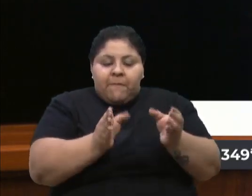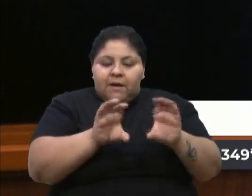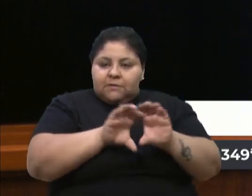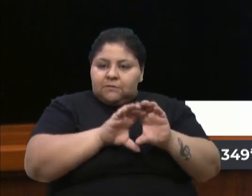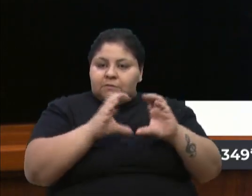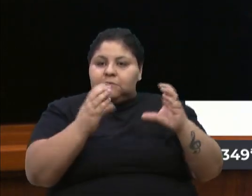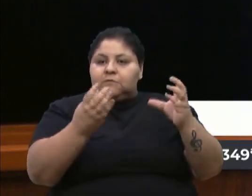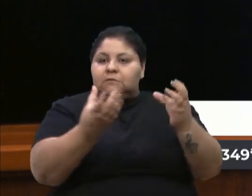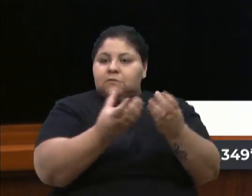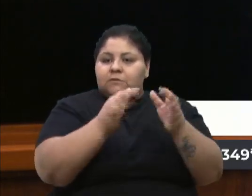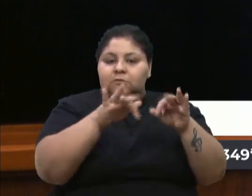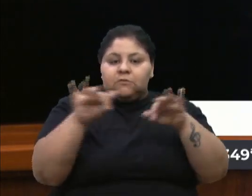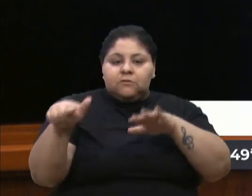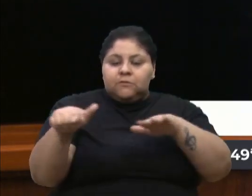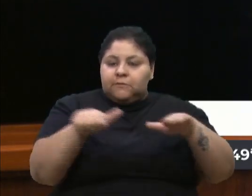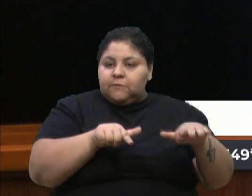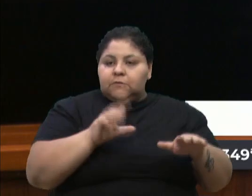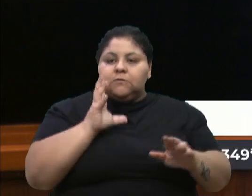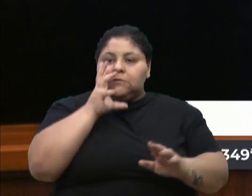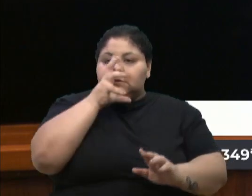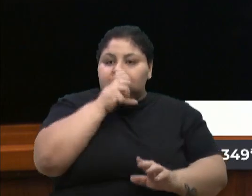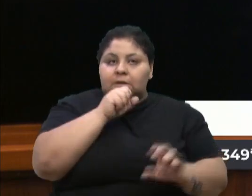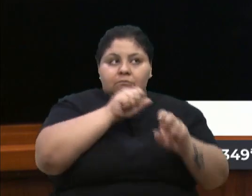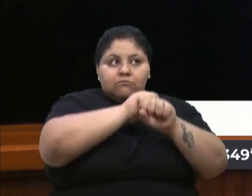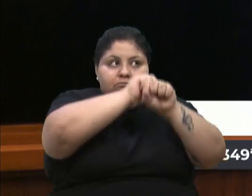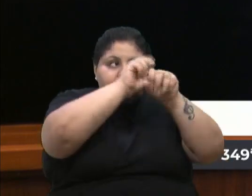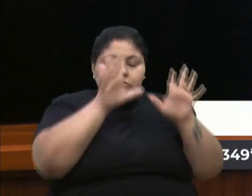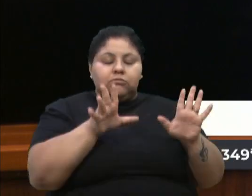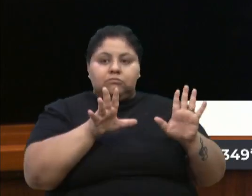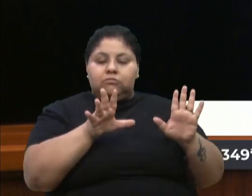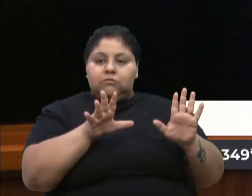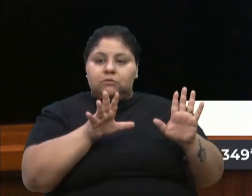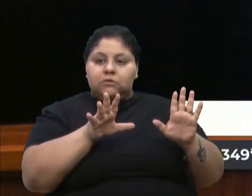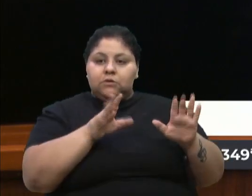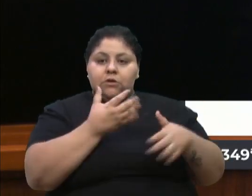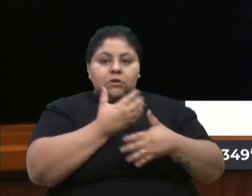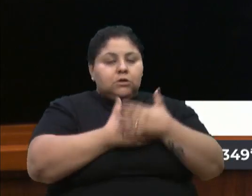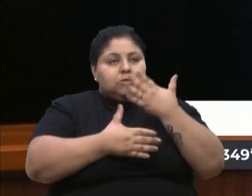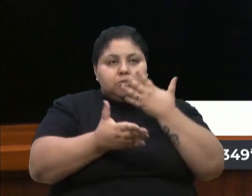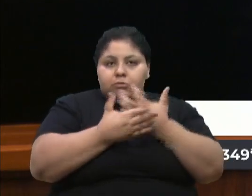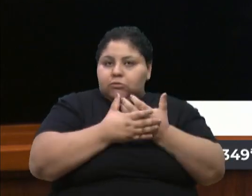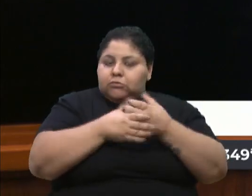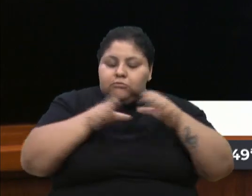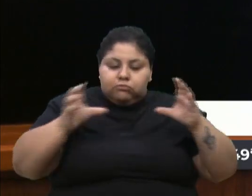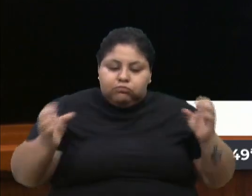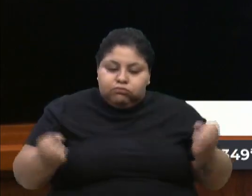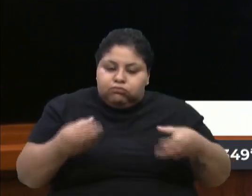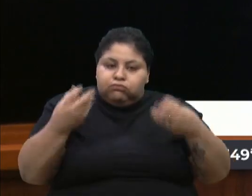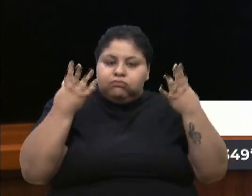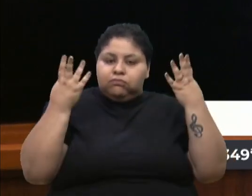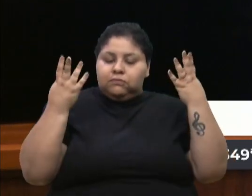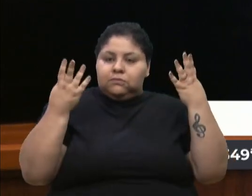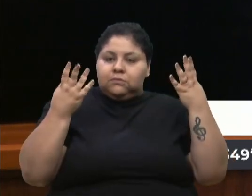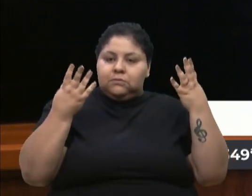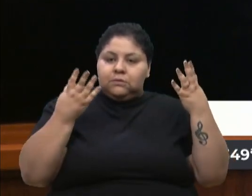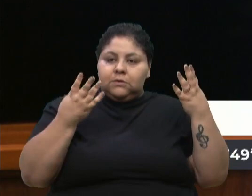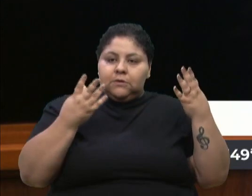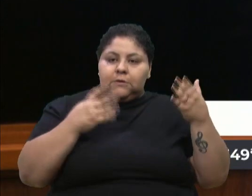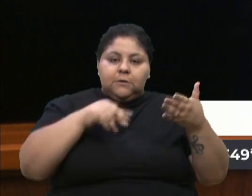nos finais de semana, num sábado de manhã, todas essas ações que incentivam a